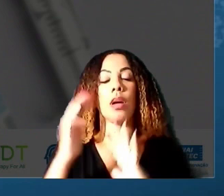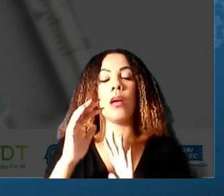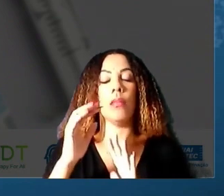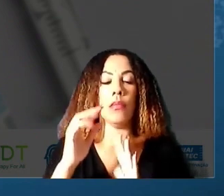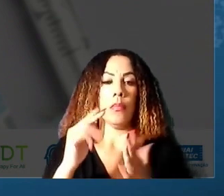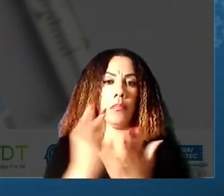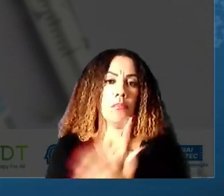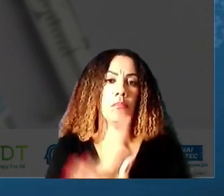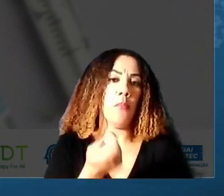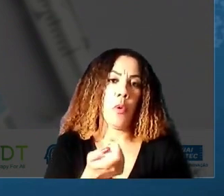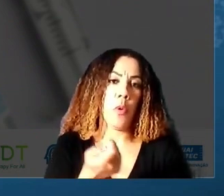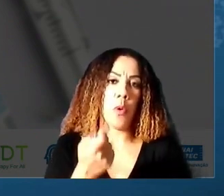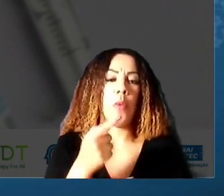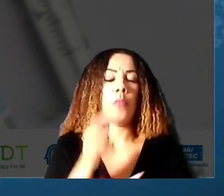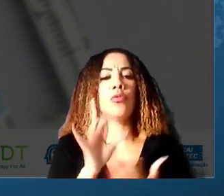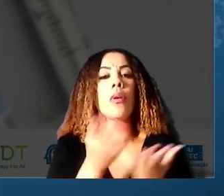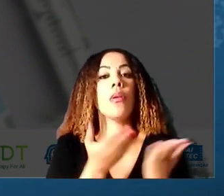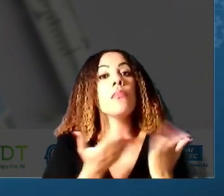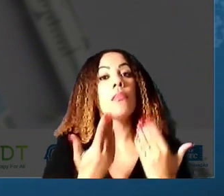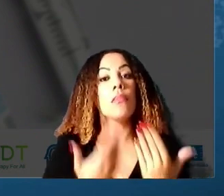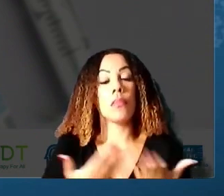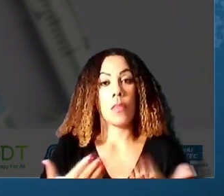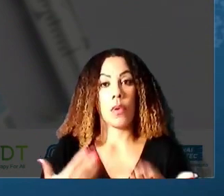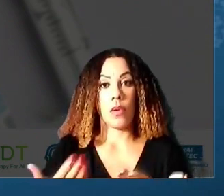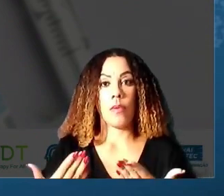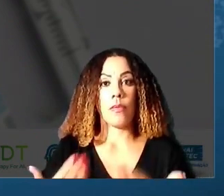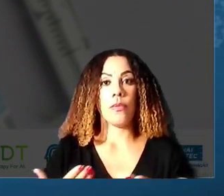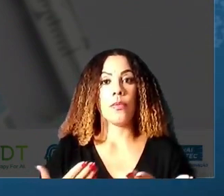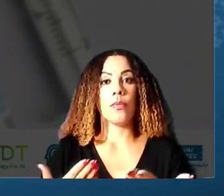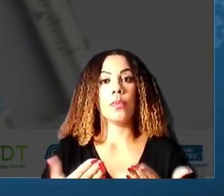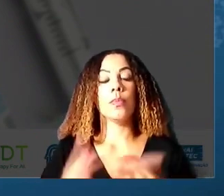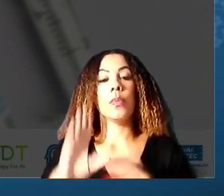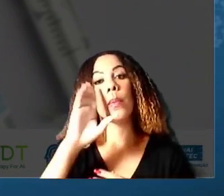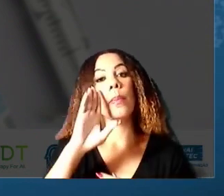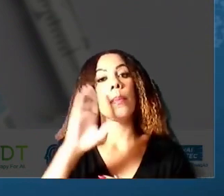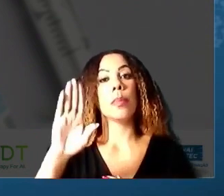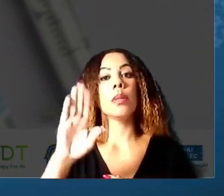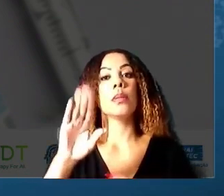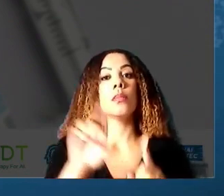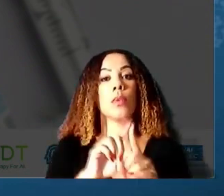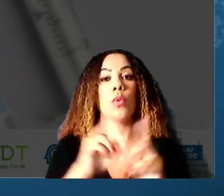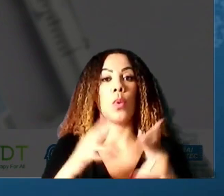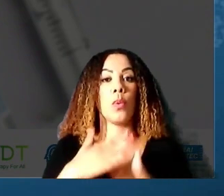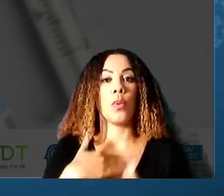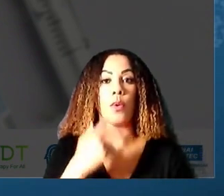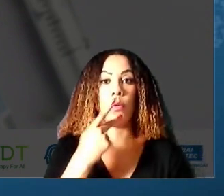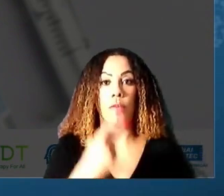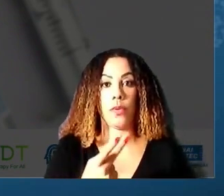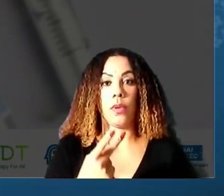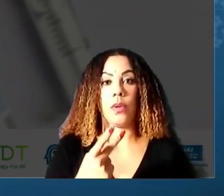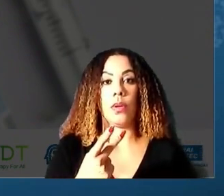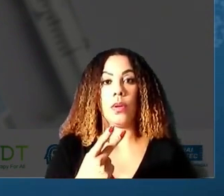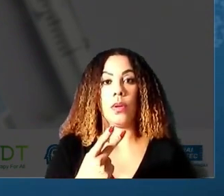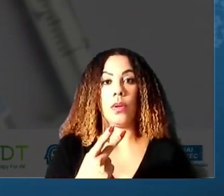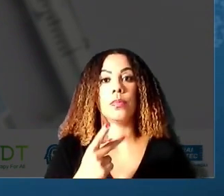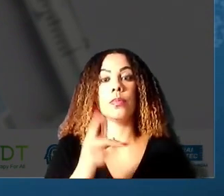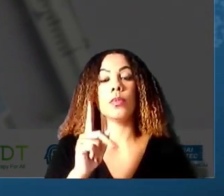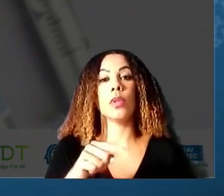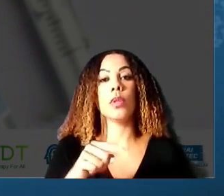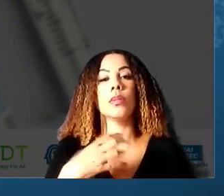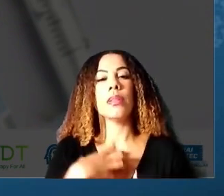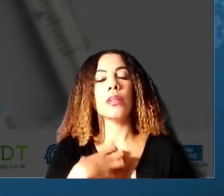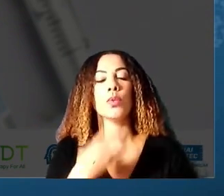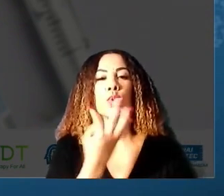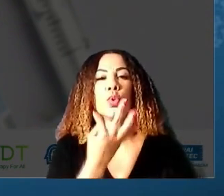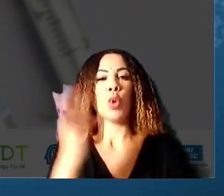foram leves, e, principalmente, como eu falei, dor